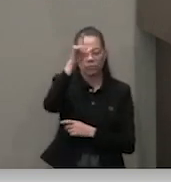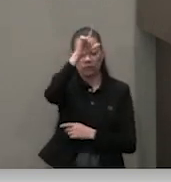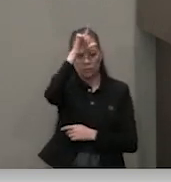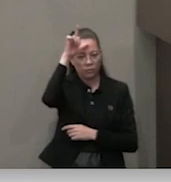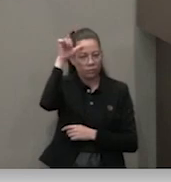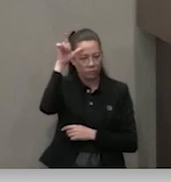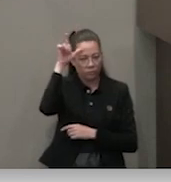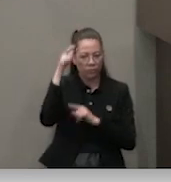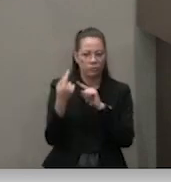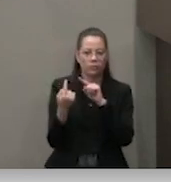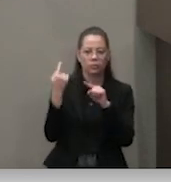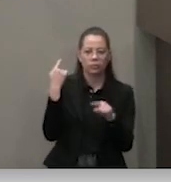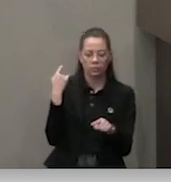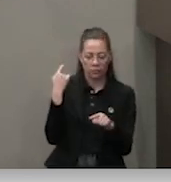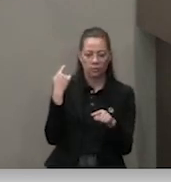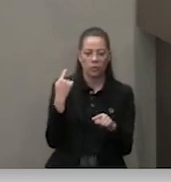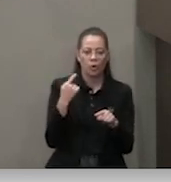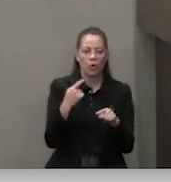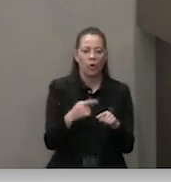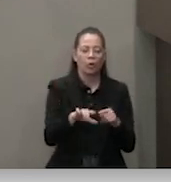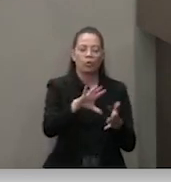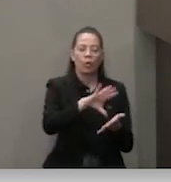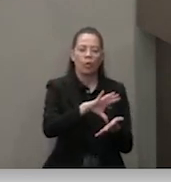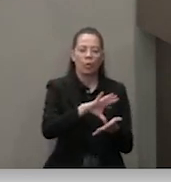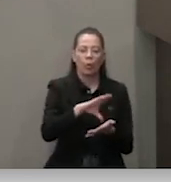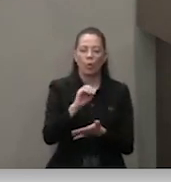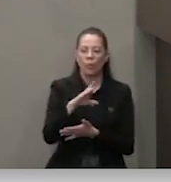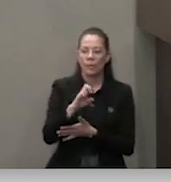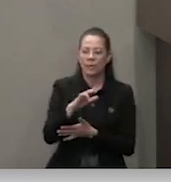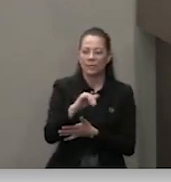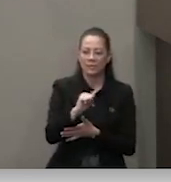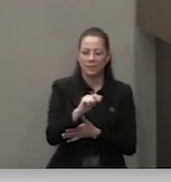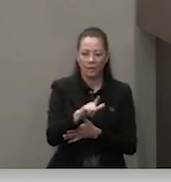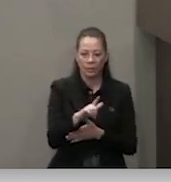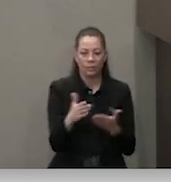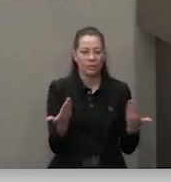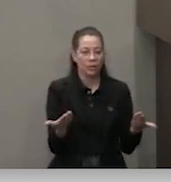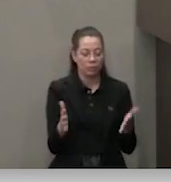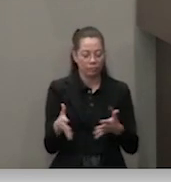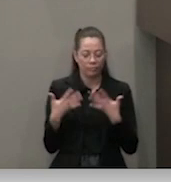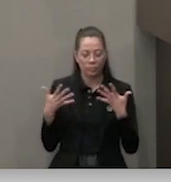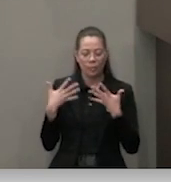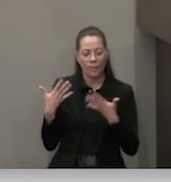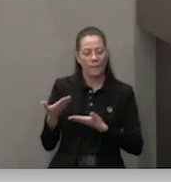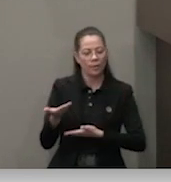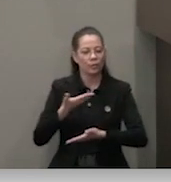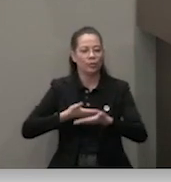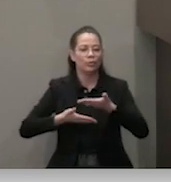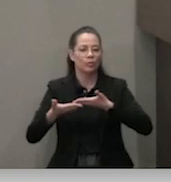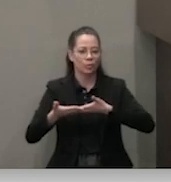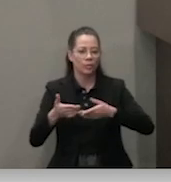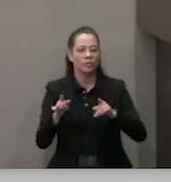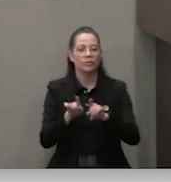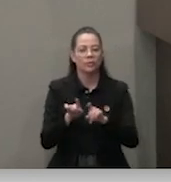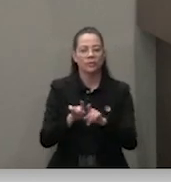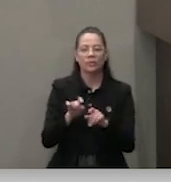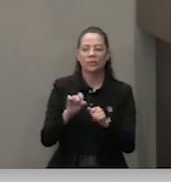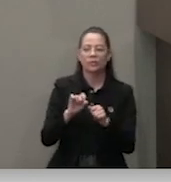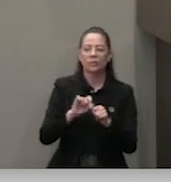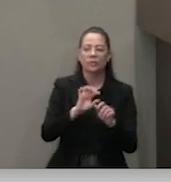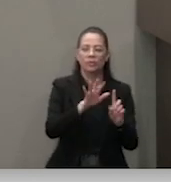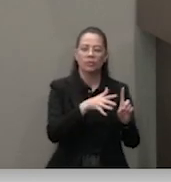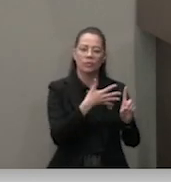Azevedo comercial ela dirigiu a mim e disse que eu seria bem votado então a motivação dela me levou